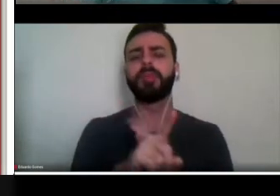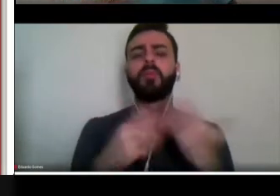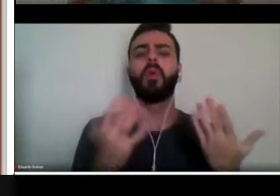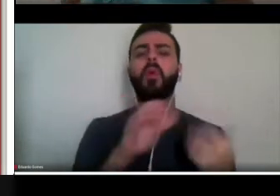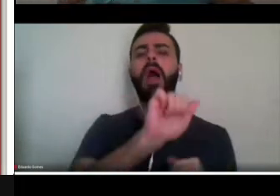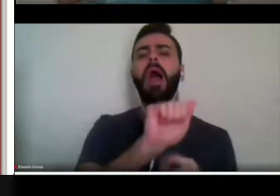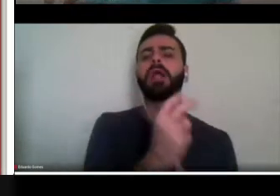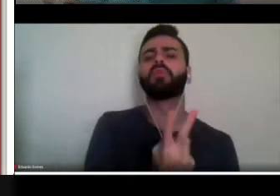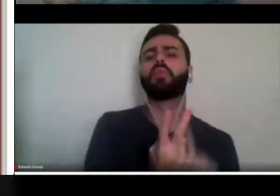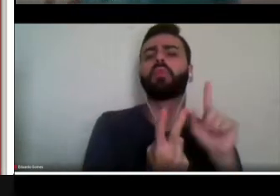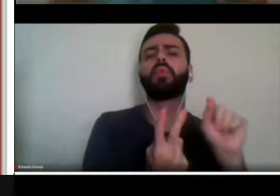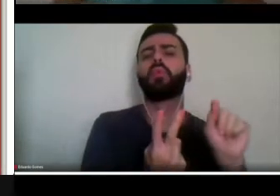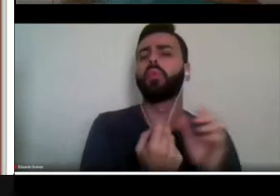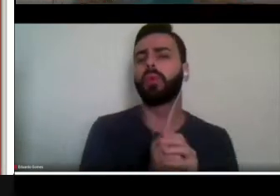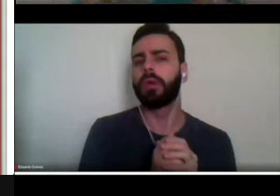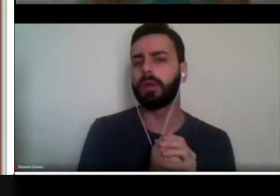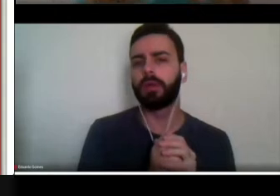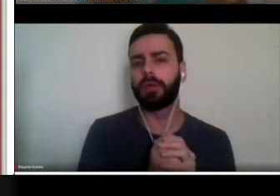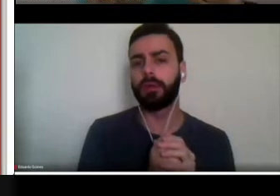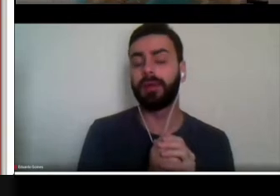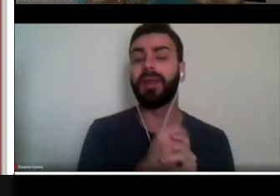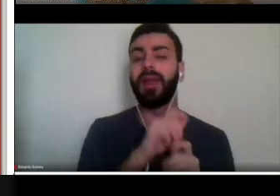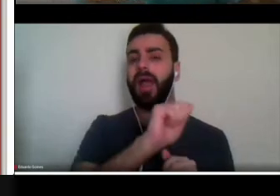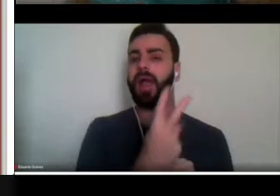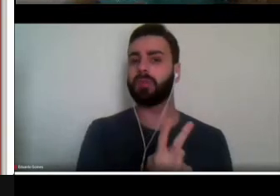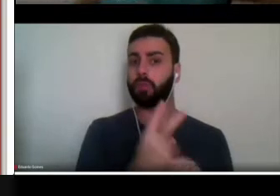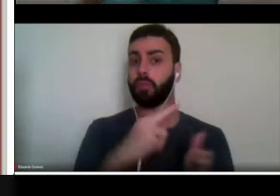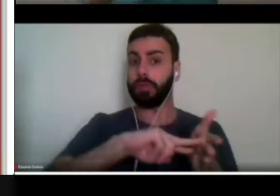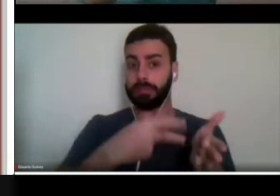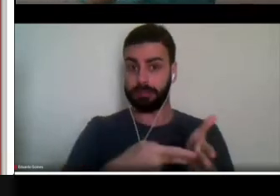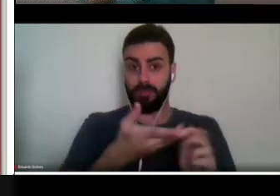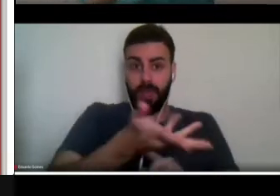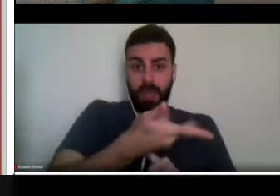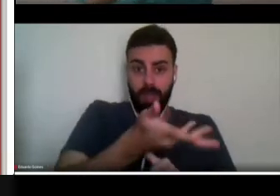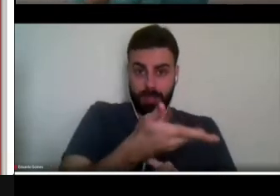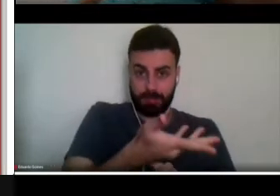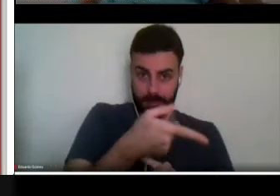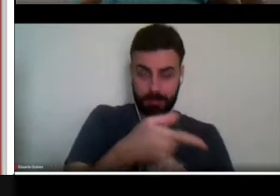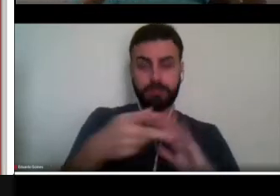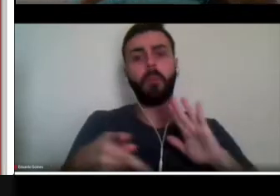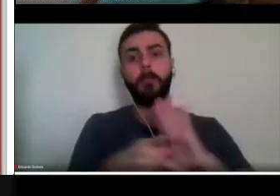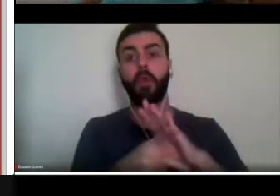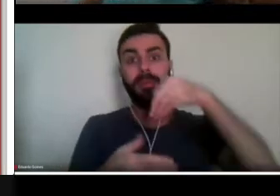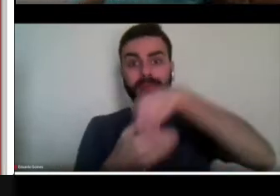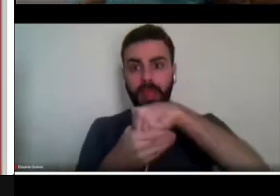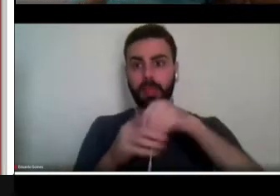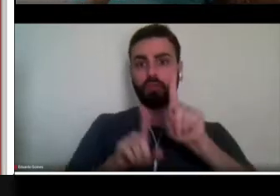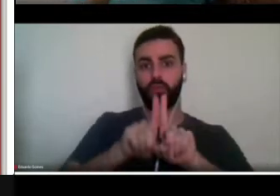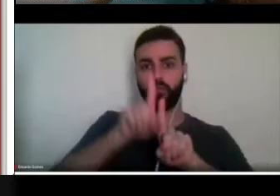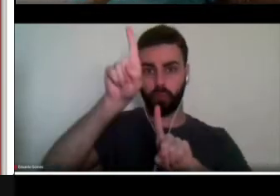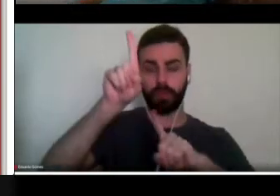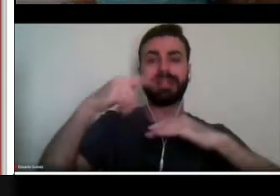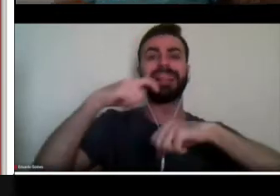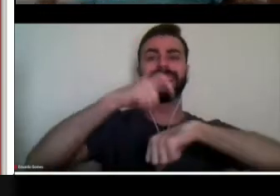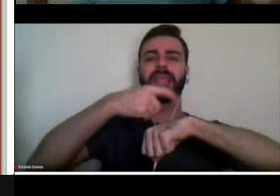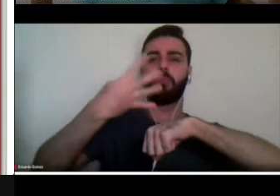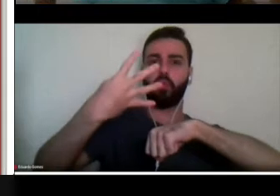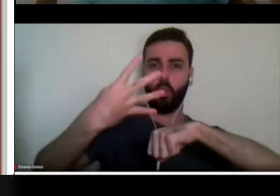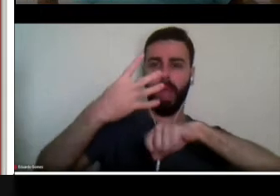é a aceleração que atua no foguete a partir de 4 segundos. peraí, a partir de 4